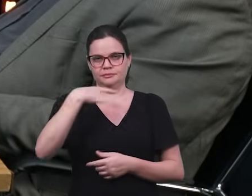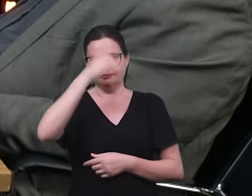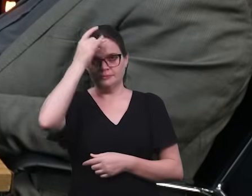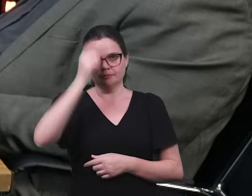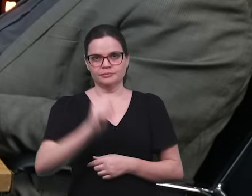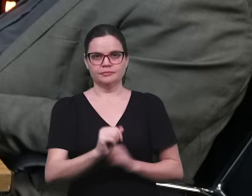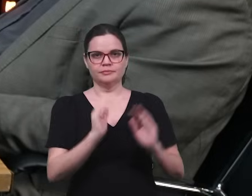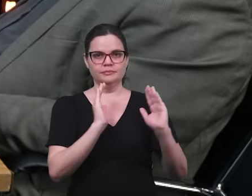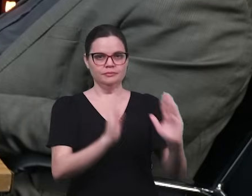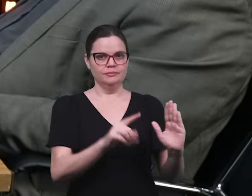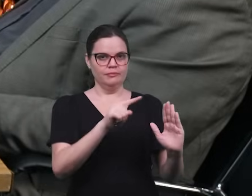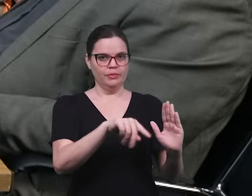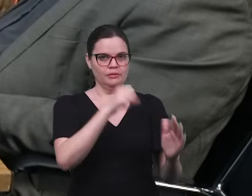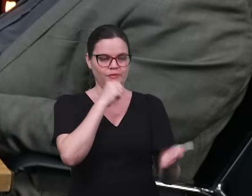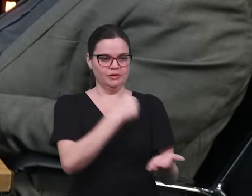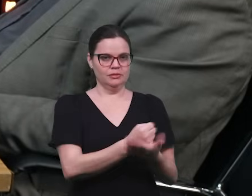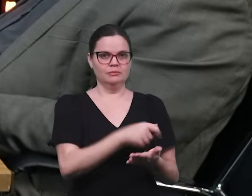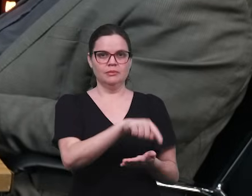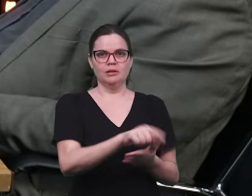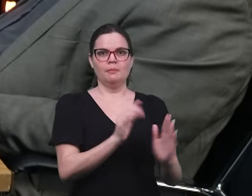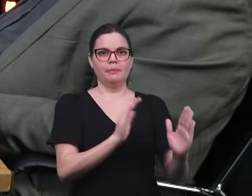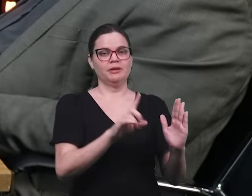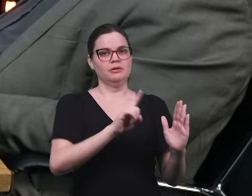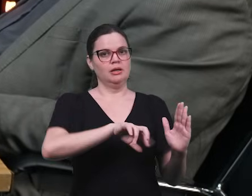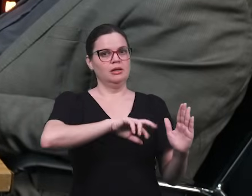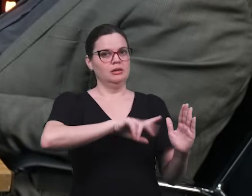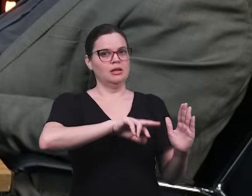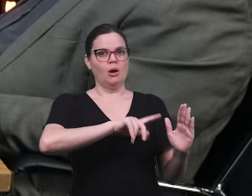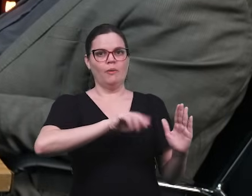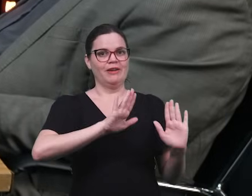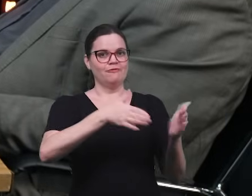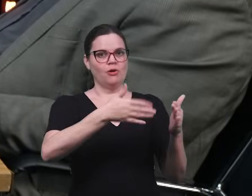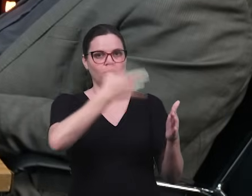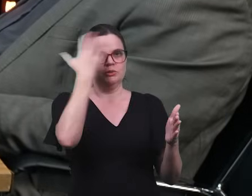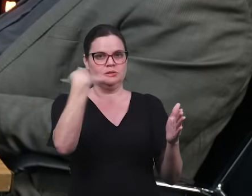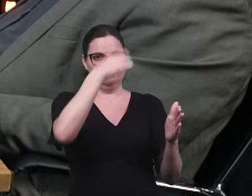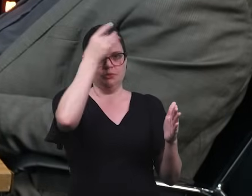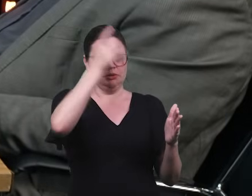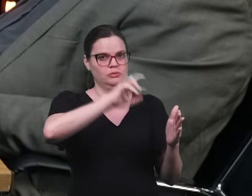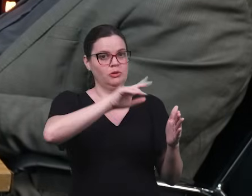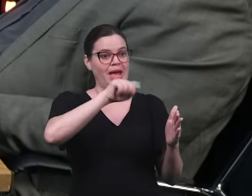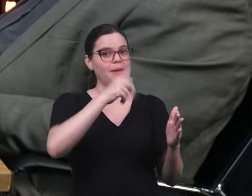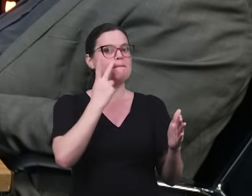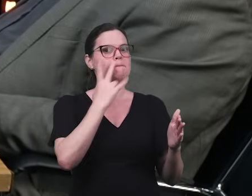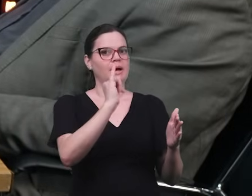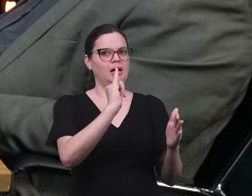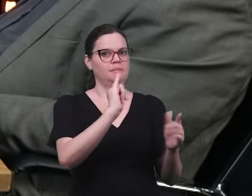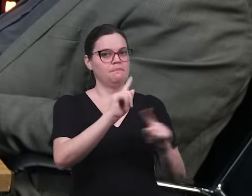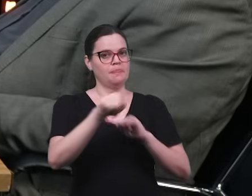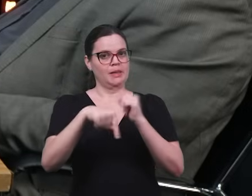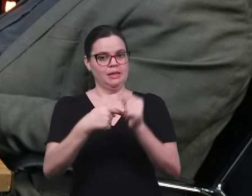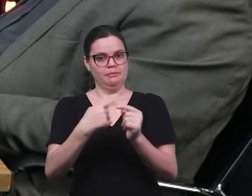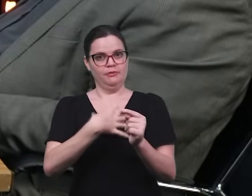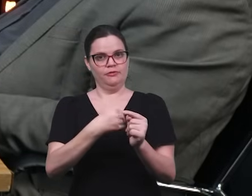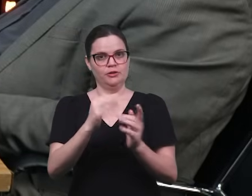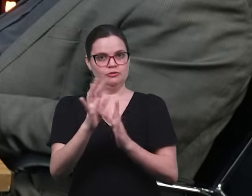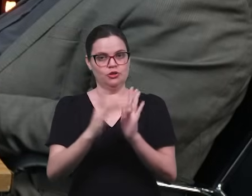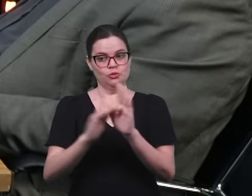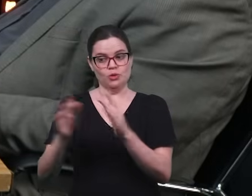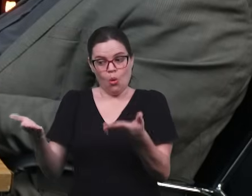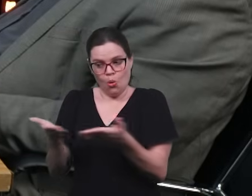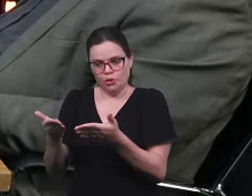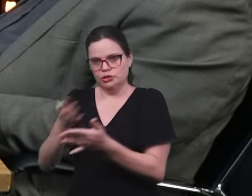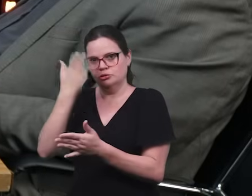numa dispensação que não era do Espírito Santo. É a dispensação do Pai. Depois veio a segunda dispensação com o do Filho e agora do Espírito